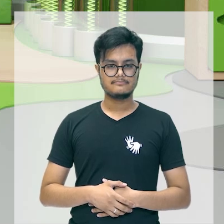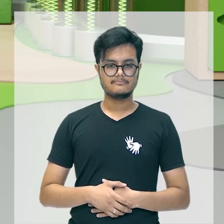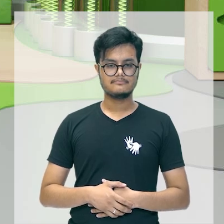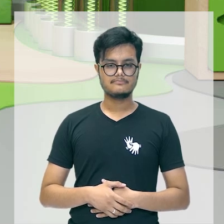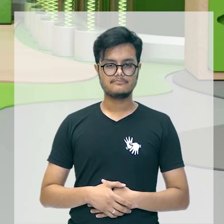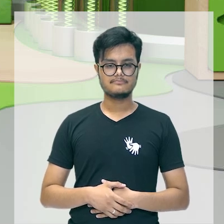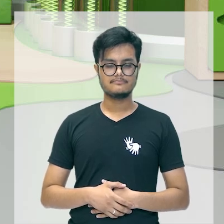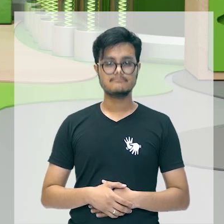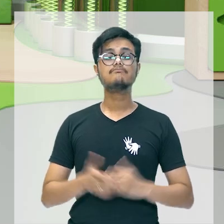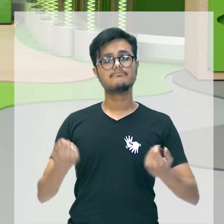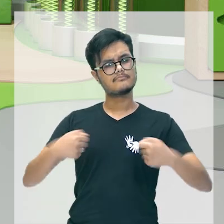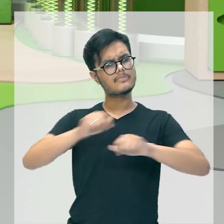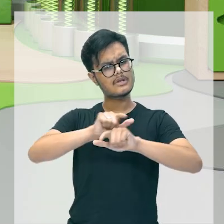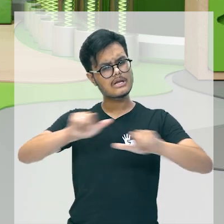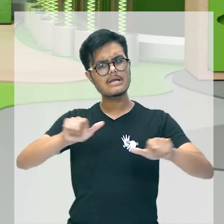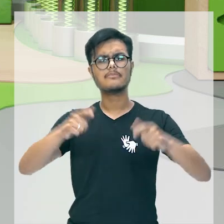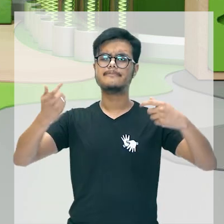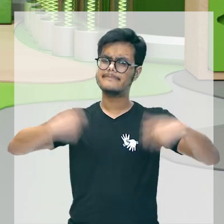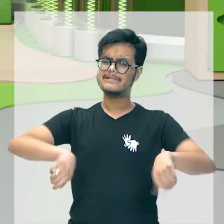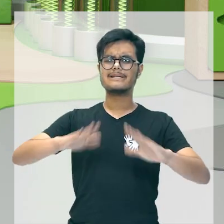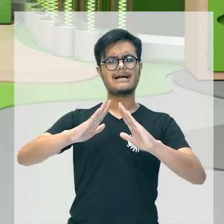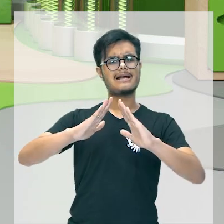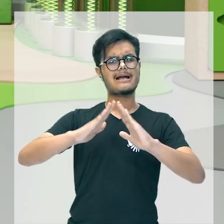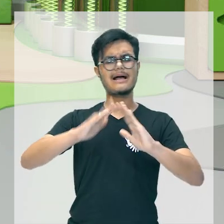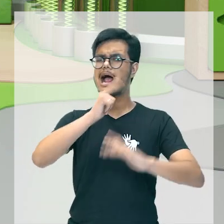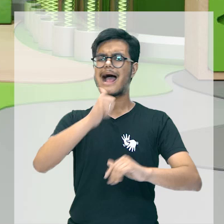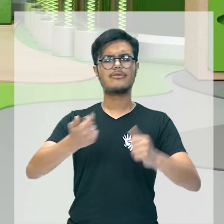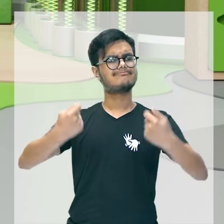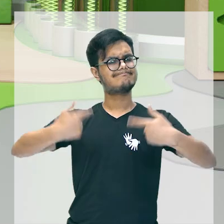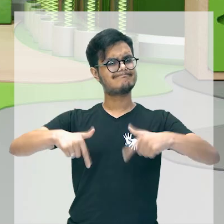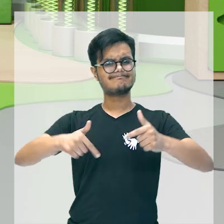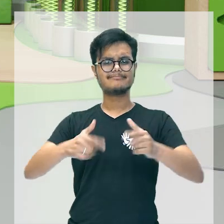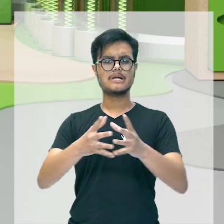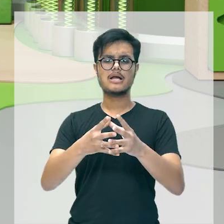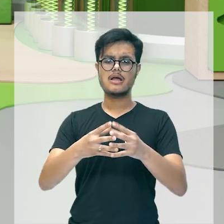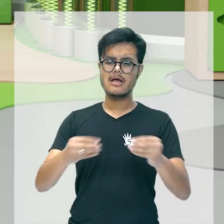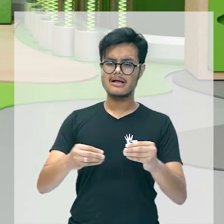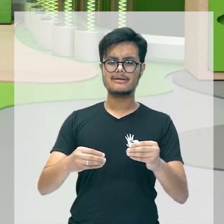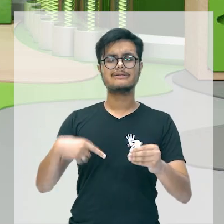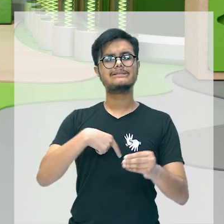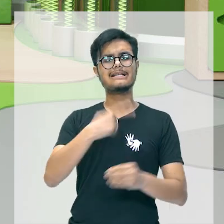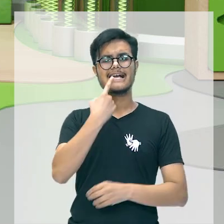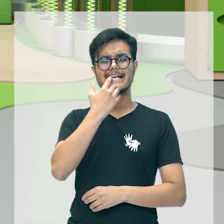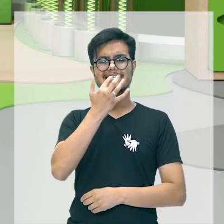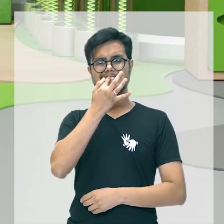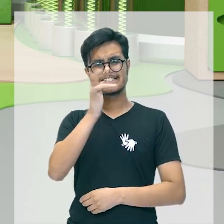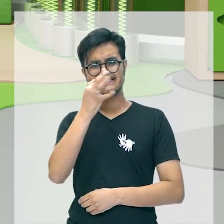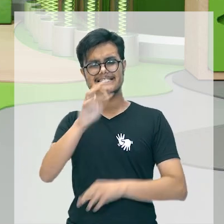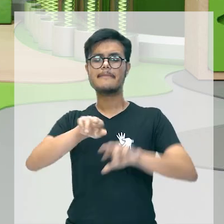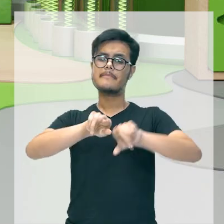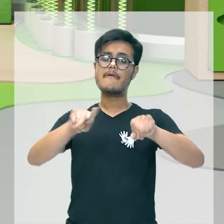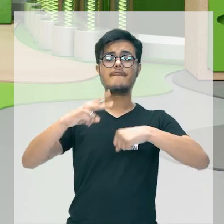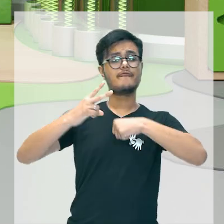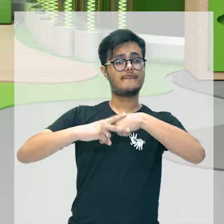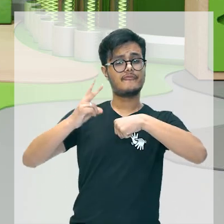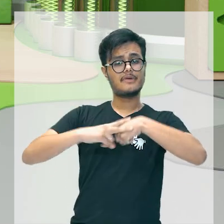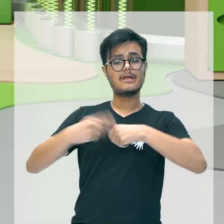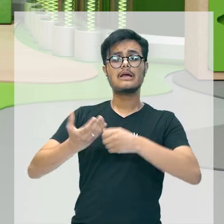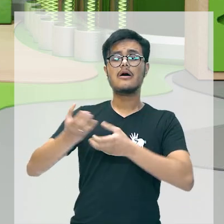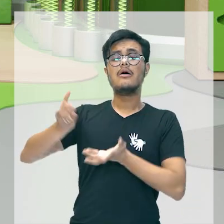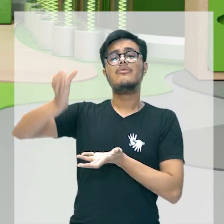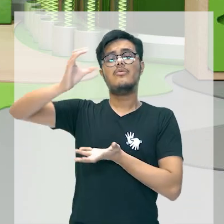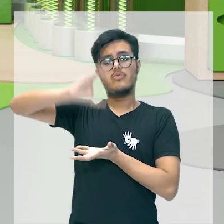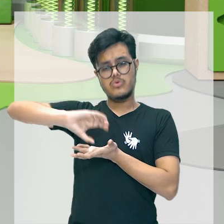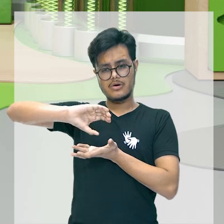e reservatórios de água limpos, então você tem que sempre higienizá-los. Garrafas PET ou de vidros colocadas aí de cabeça